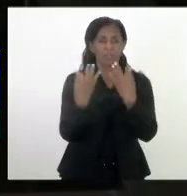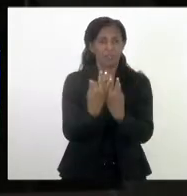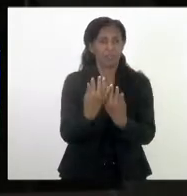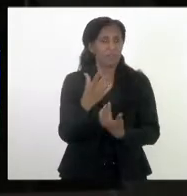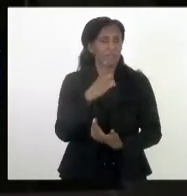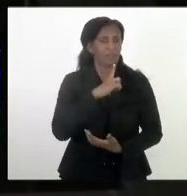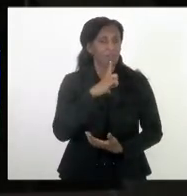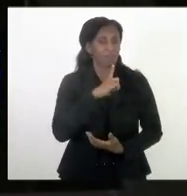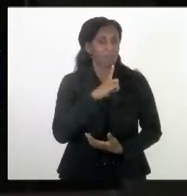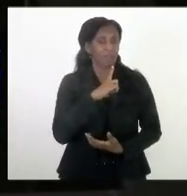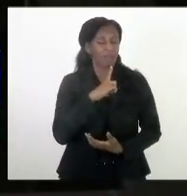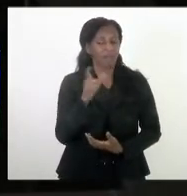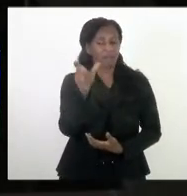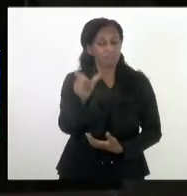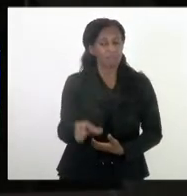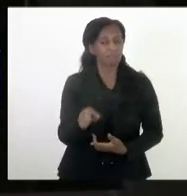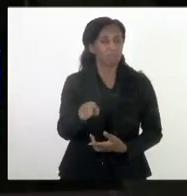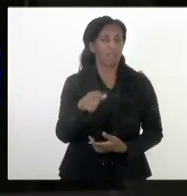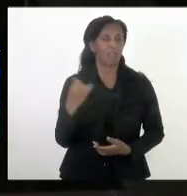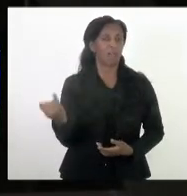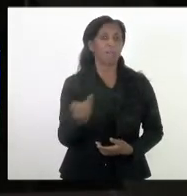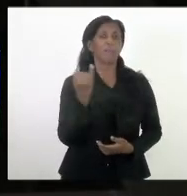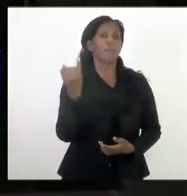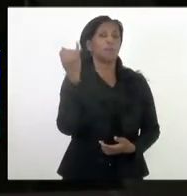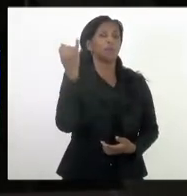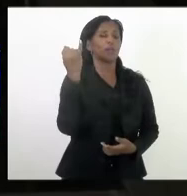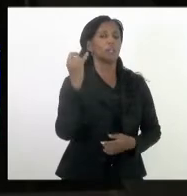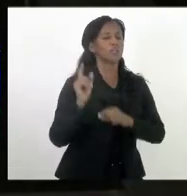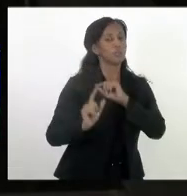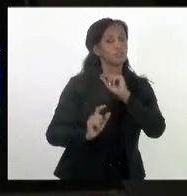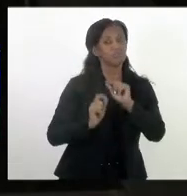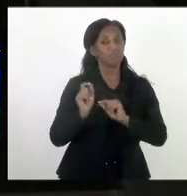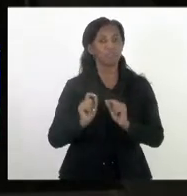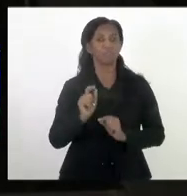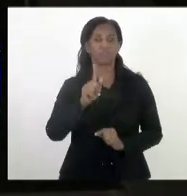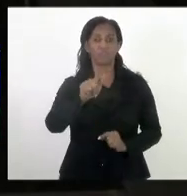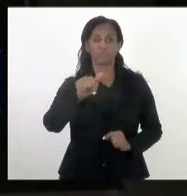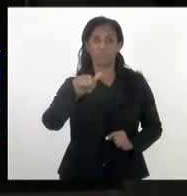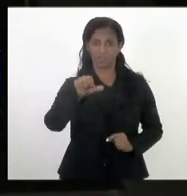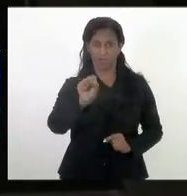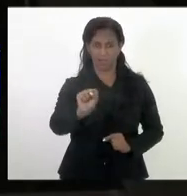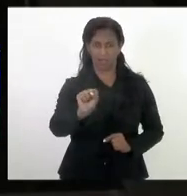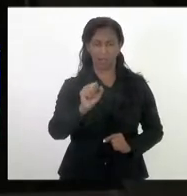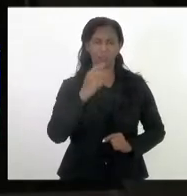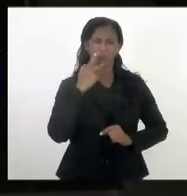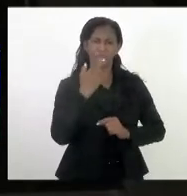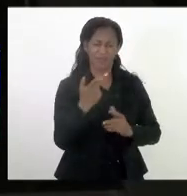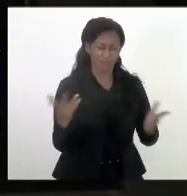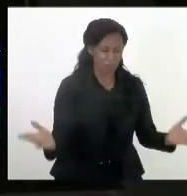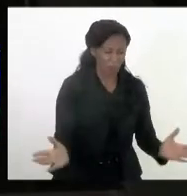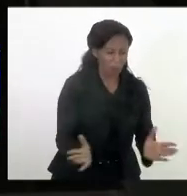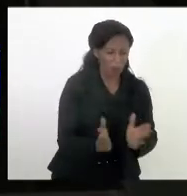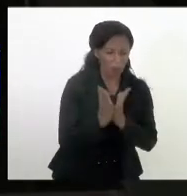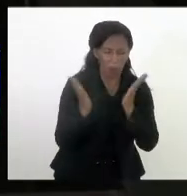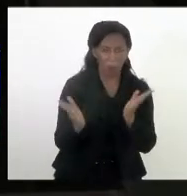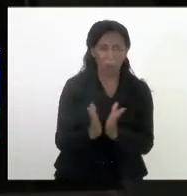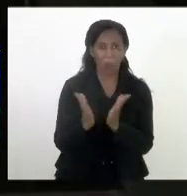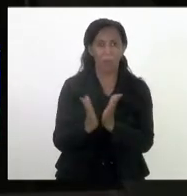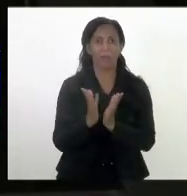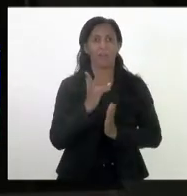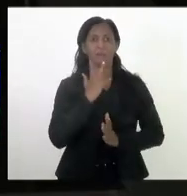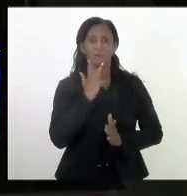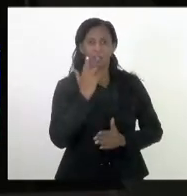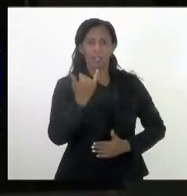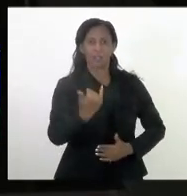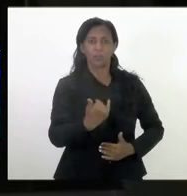que é fundamental, o gás. Ou seja, a gente está falando de miserabilidade, a gente está falando de fome